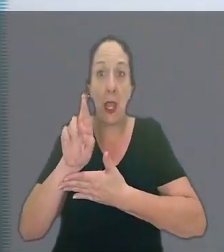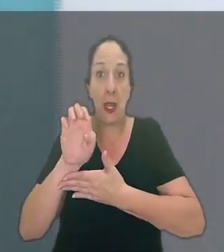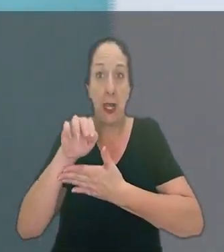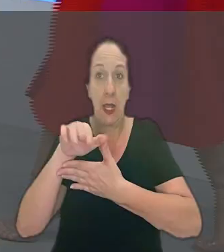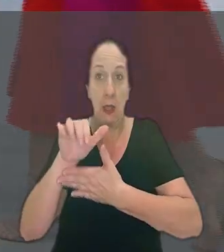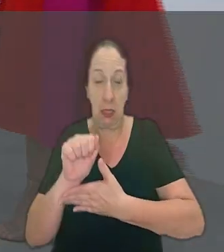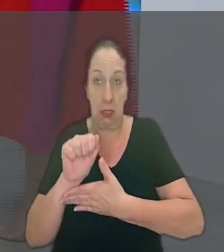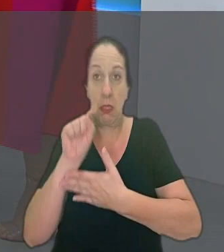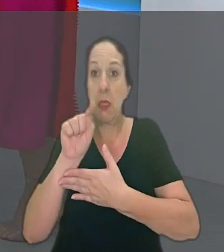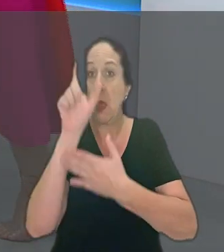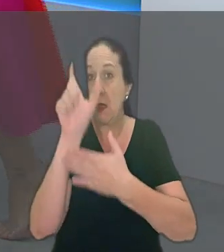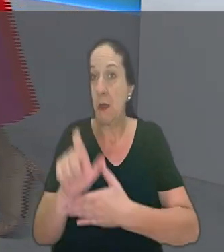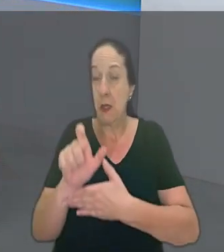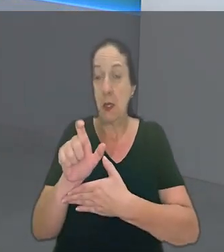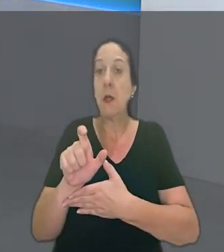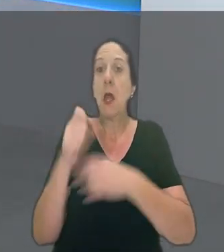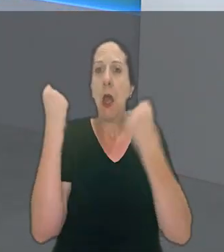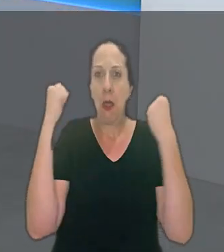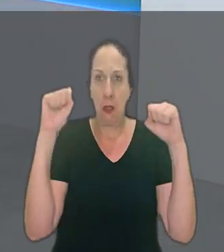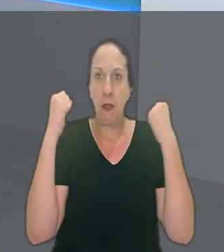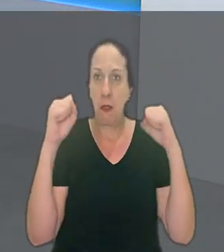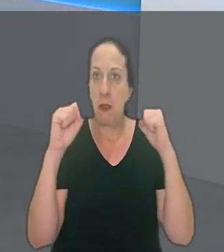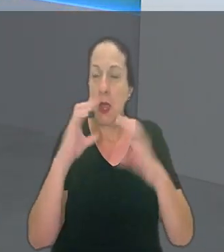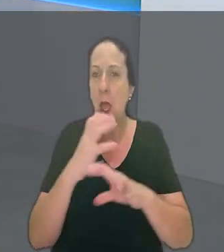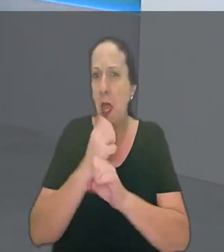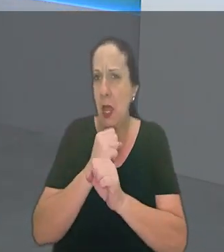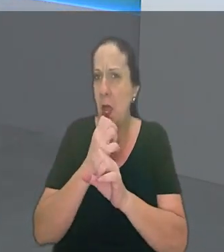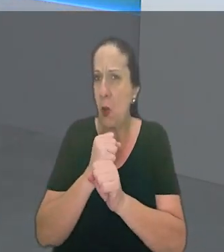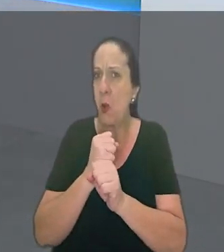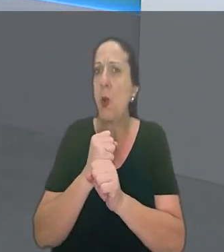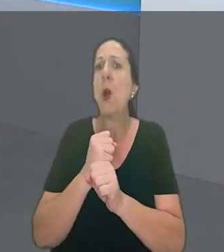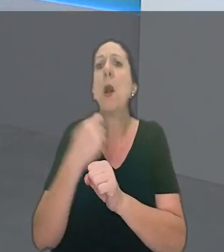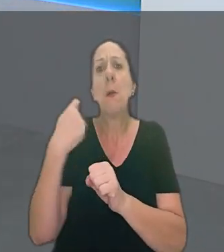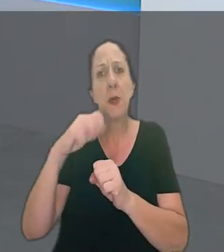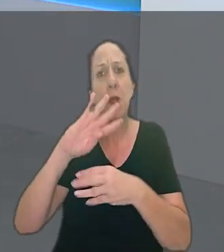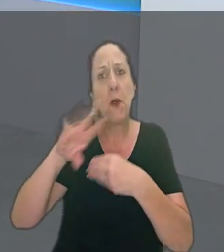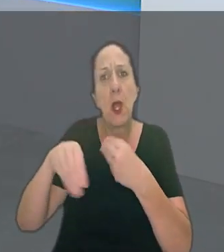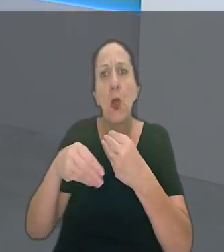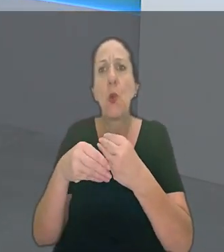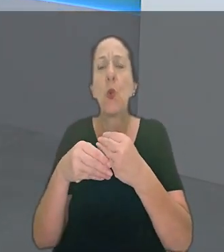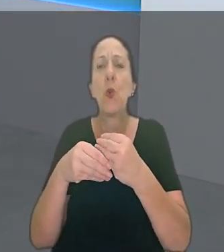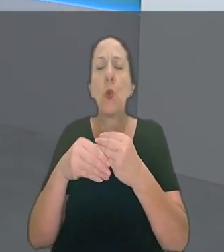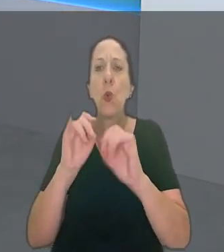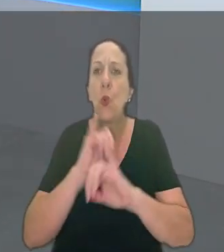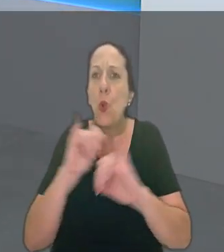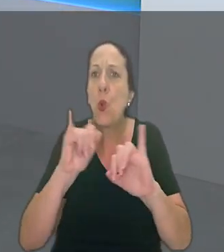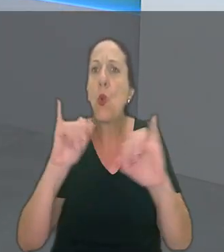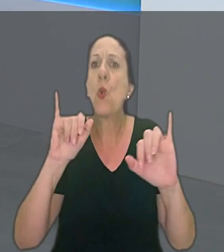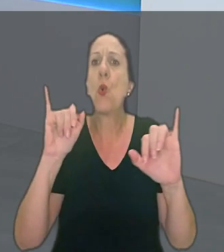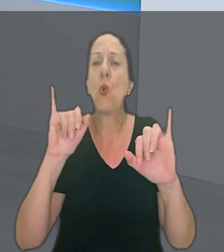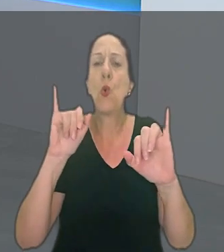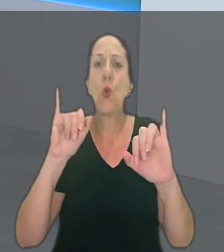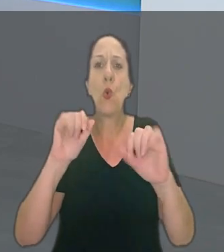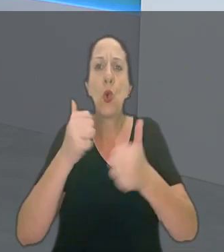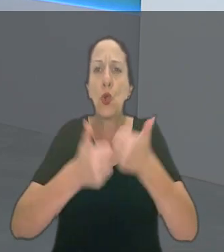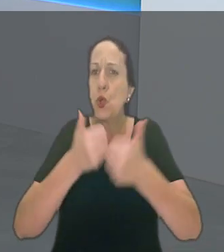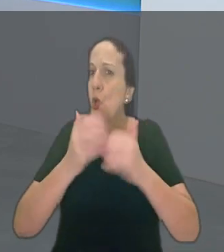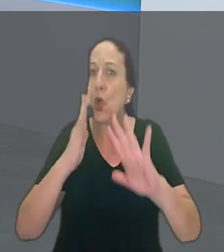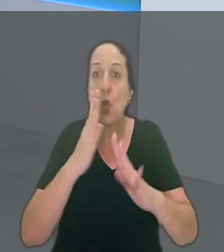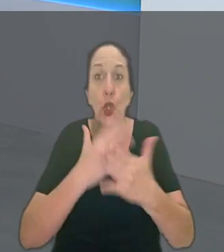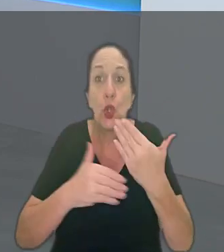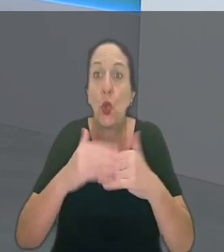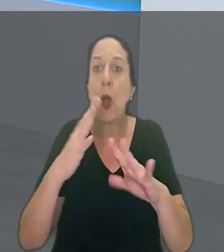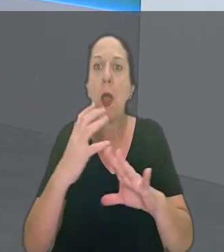de arena. O atleta alegava que a base de cálculo da parcela deveria incluir, além da transmissão dos jogos,